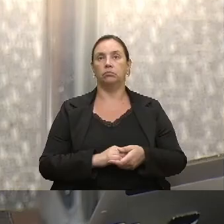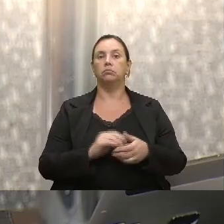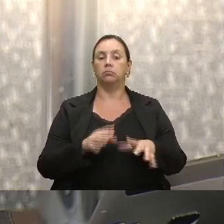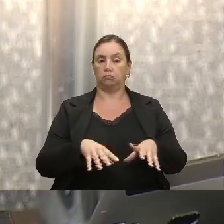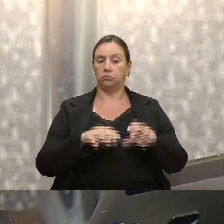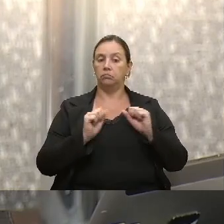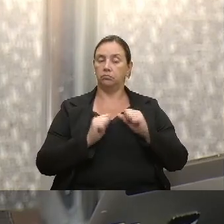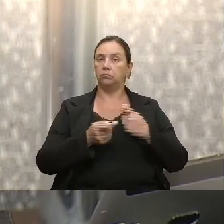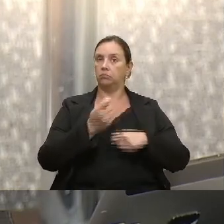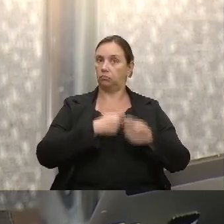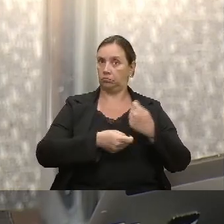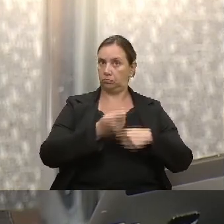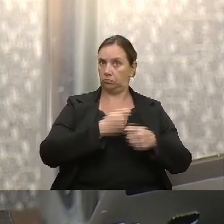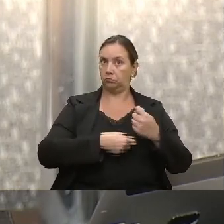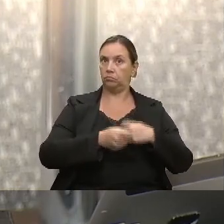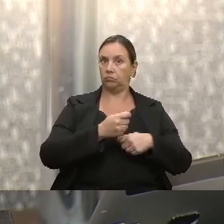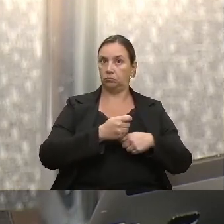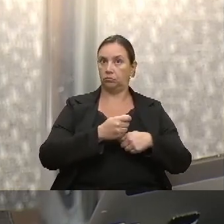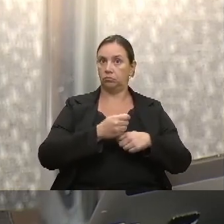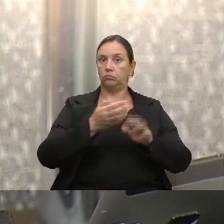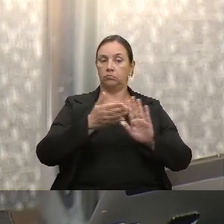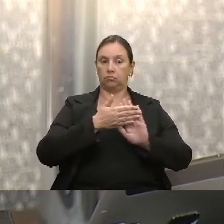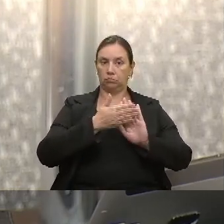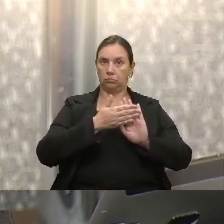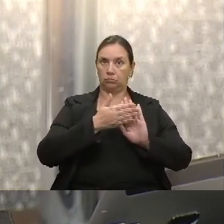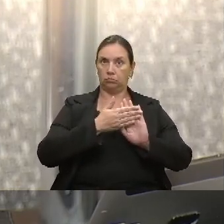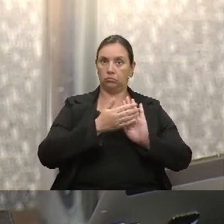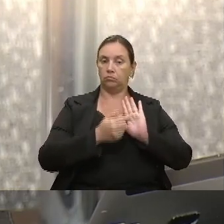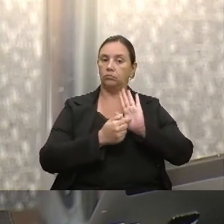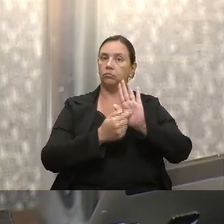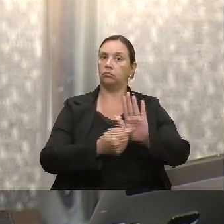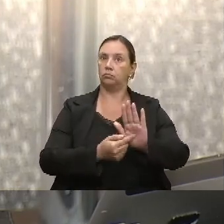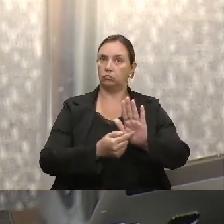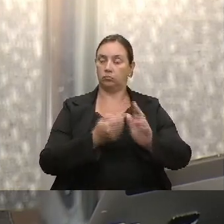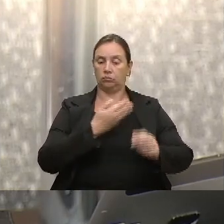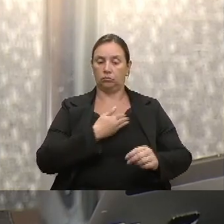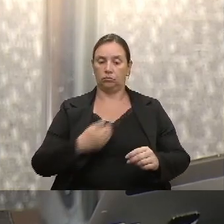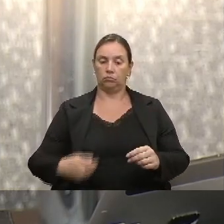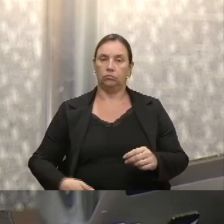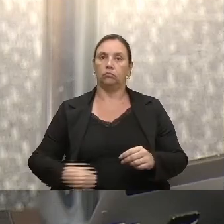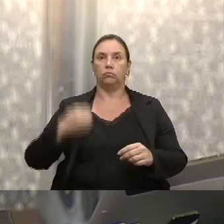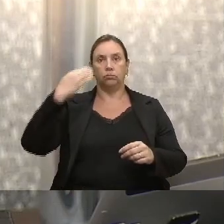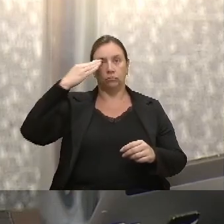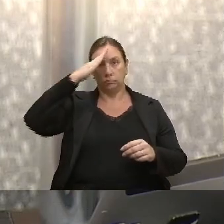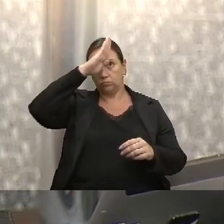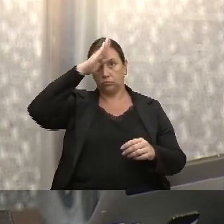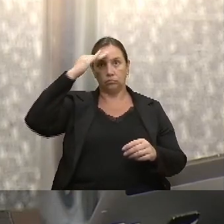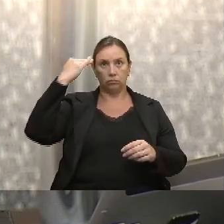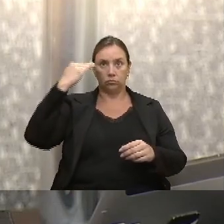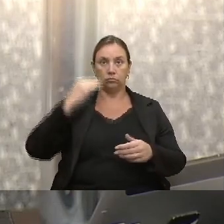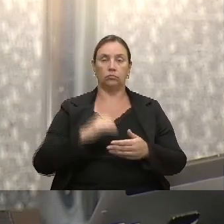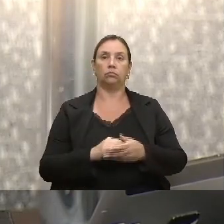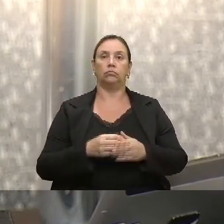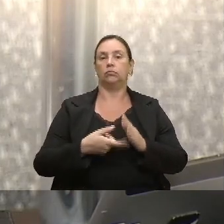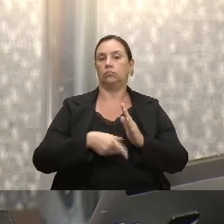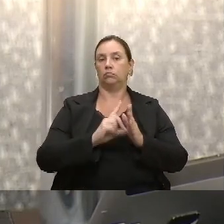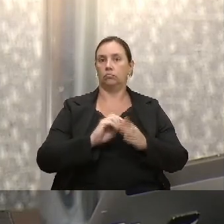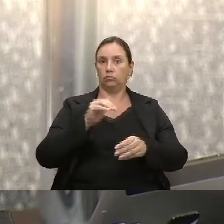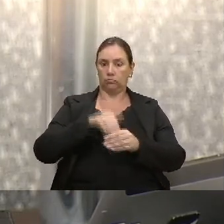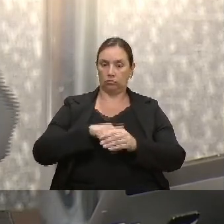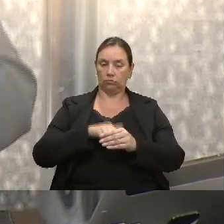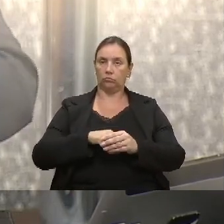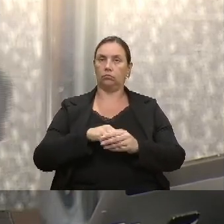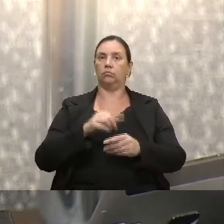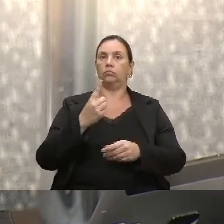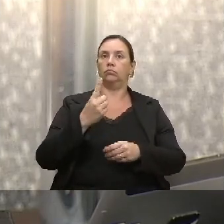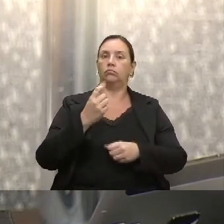àquela renegociação, aquela proposta apresentada pelo governo do Bolsonaro. Passada a eleição, passado um ano, o